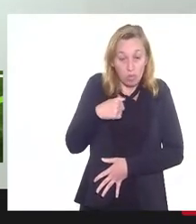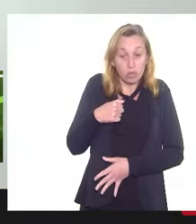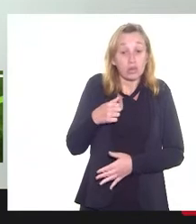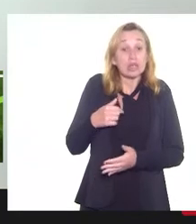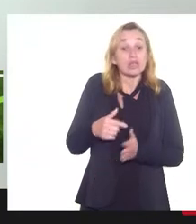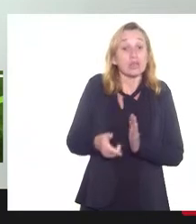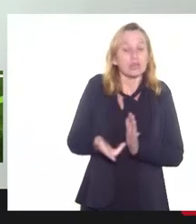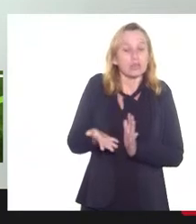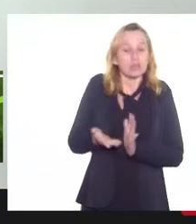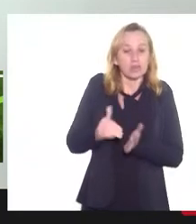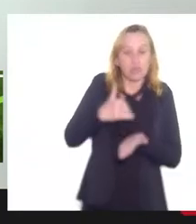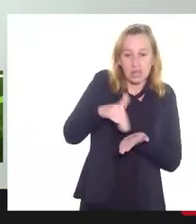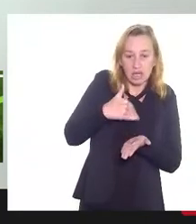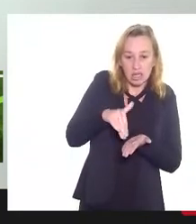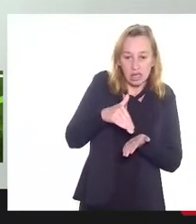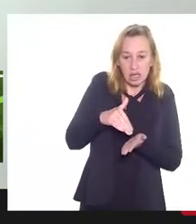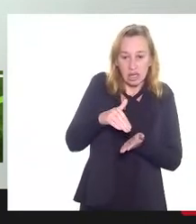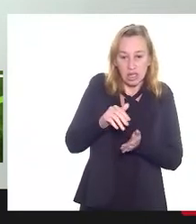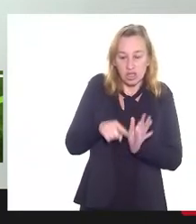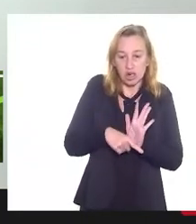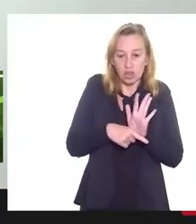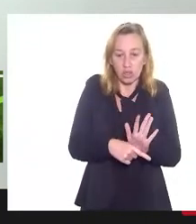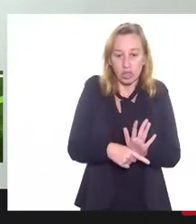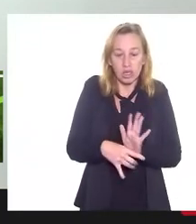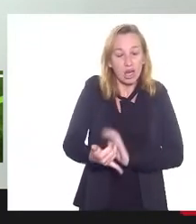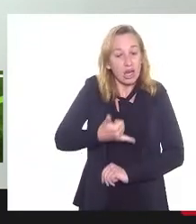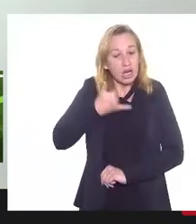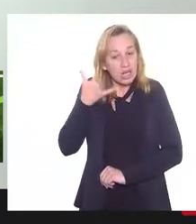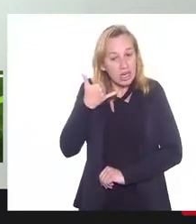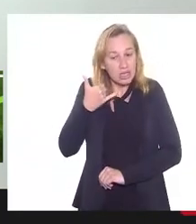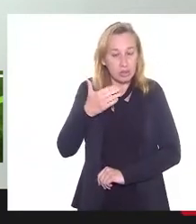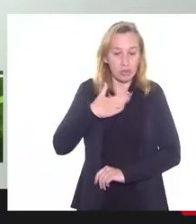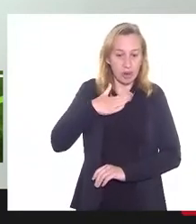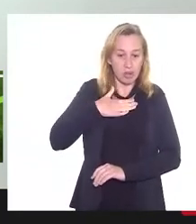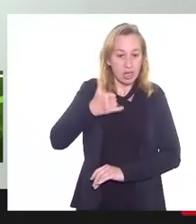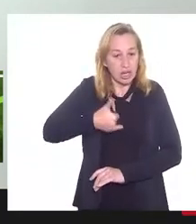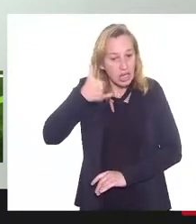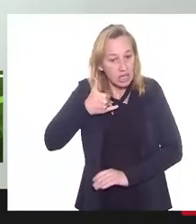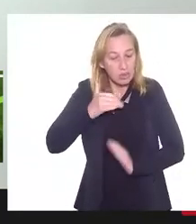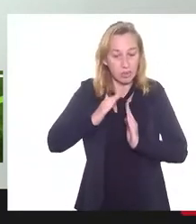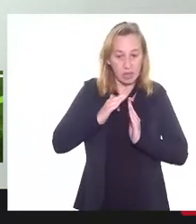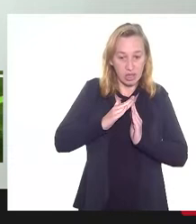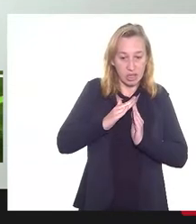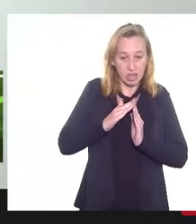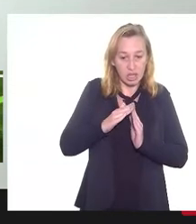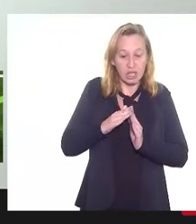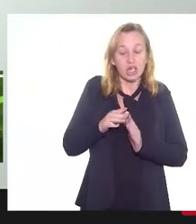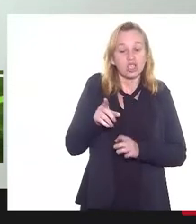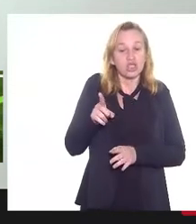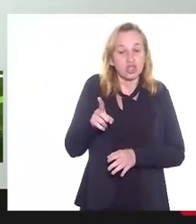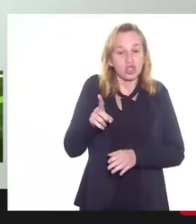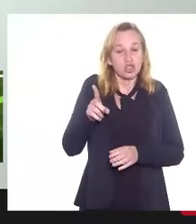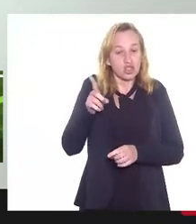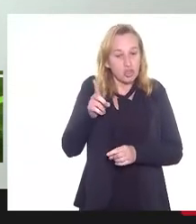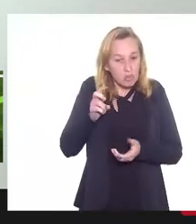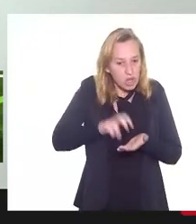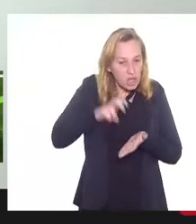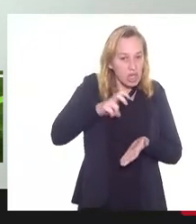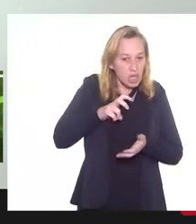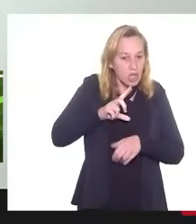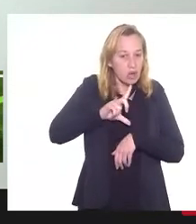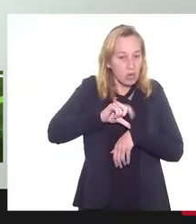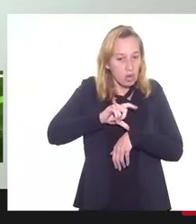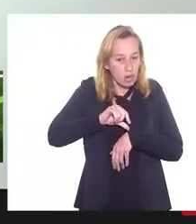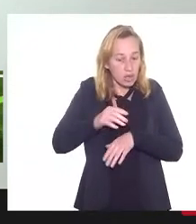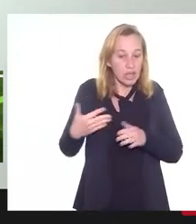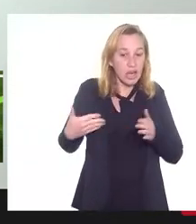e ficar ligando para a minha casa, ligando para o meu celular, me constrangendo de manhã, do horário da manhã